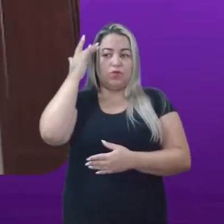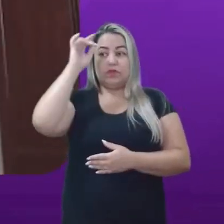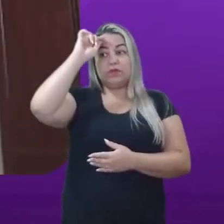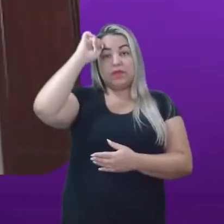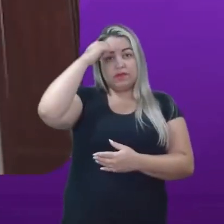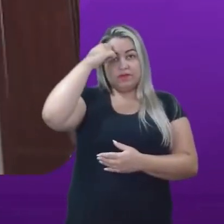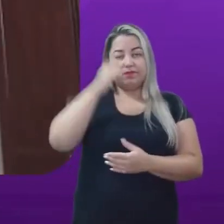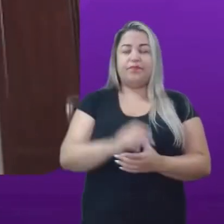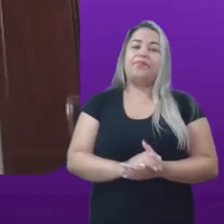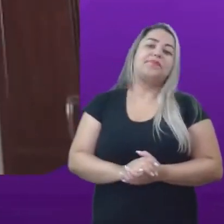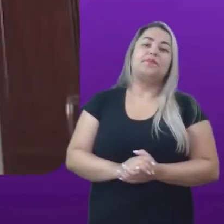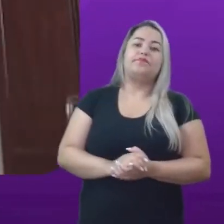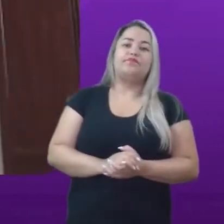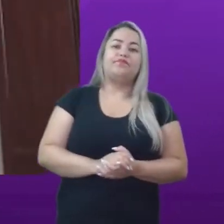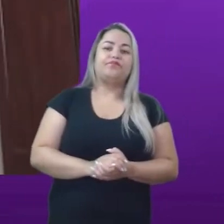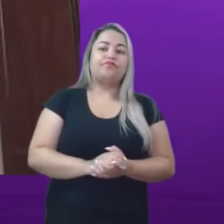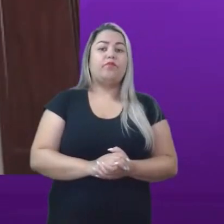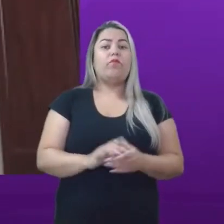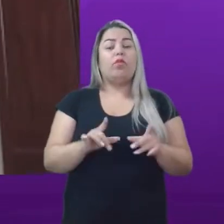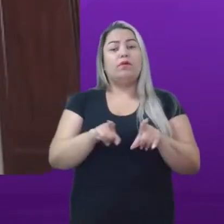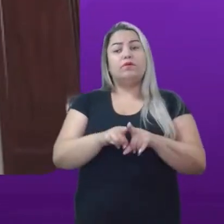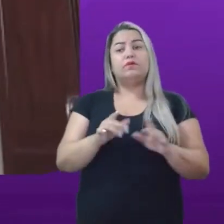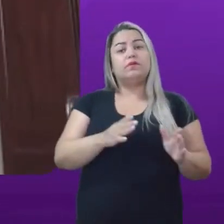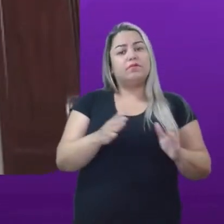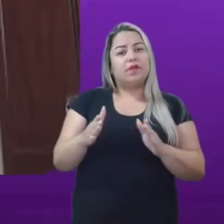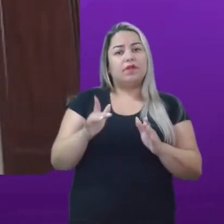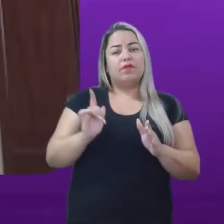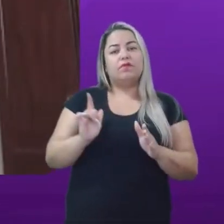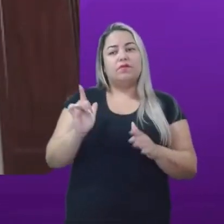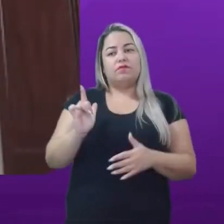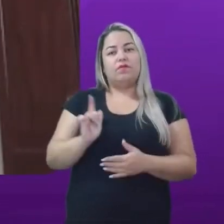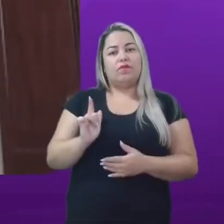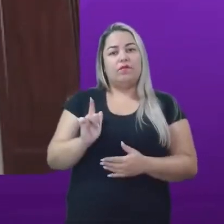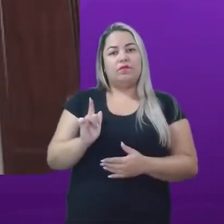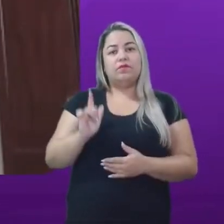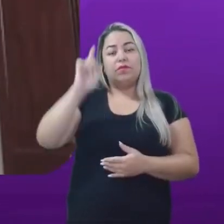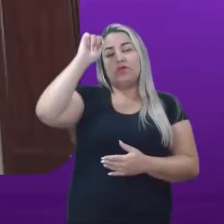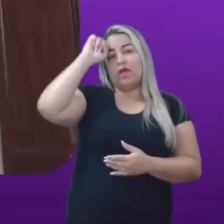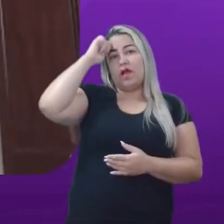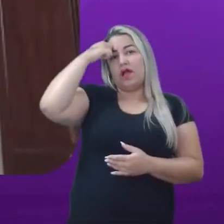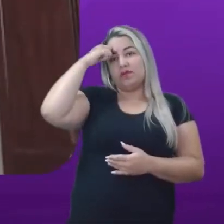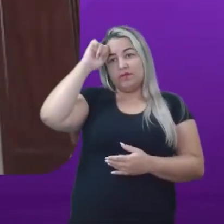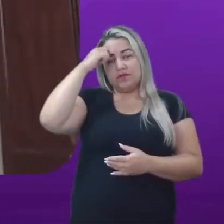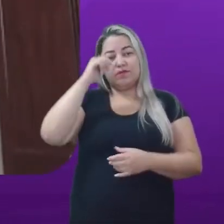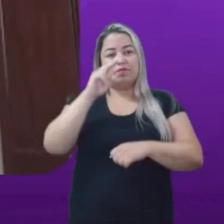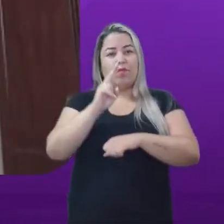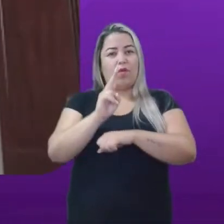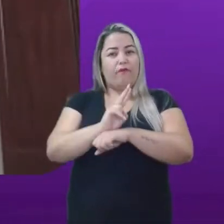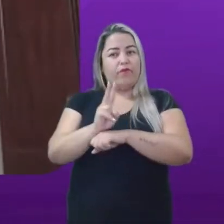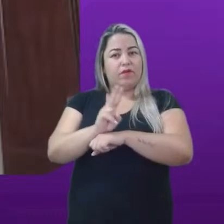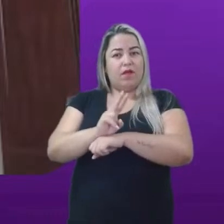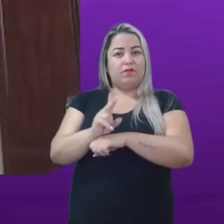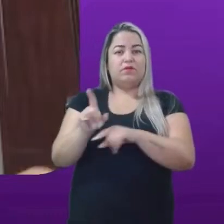negras. E nesse formato, né, desse formato de racismo velado, que